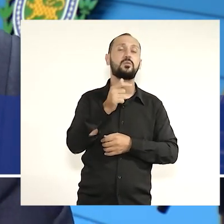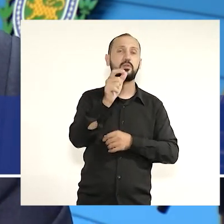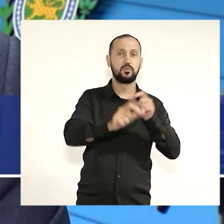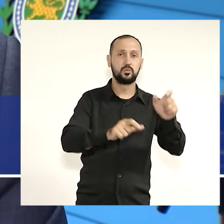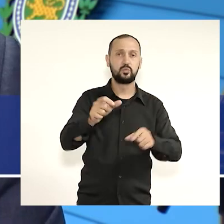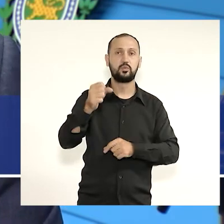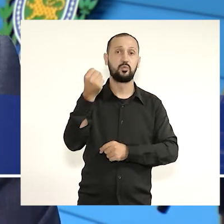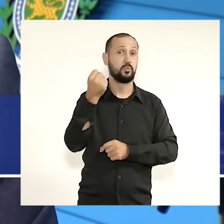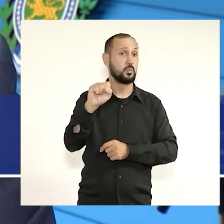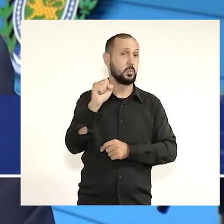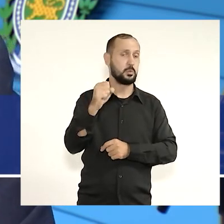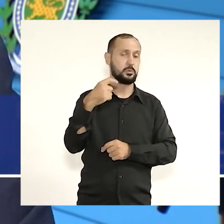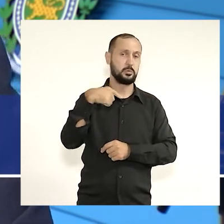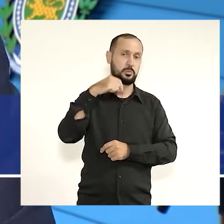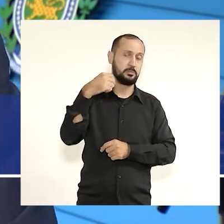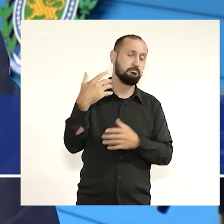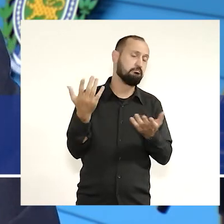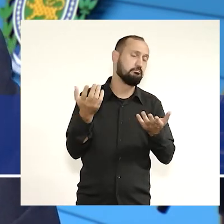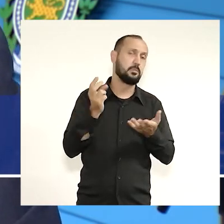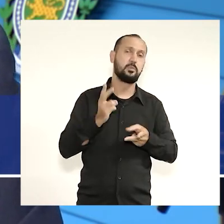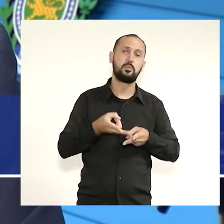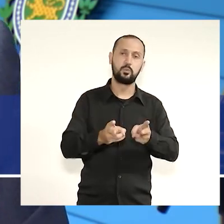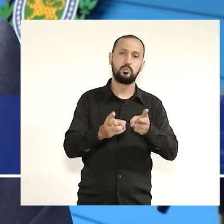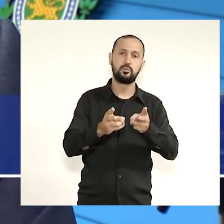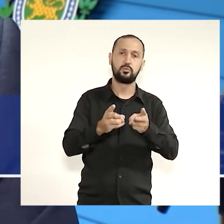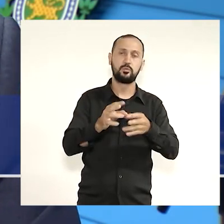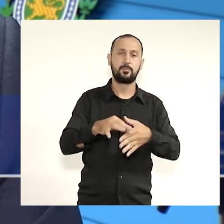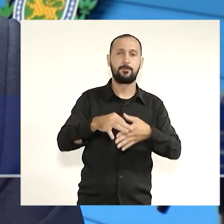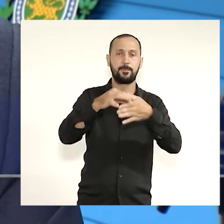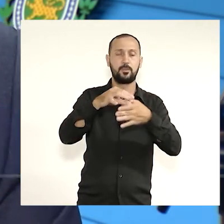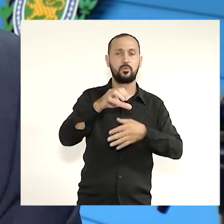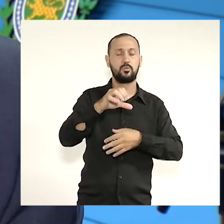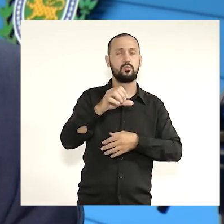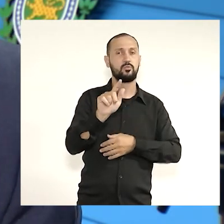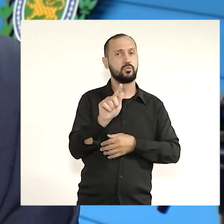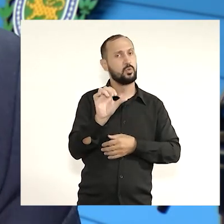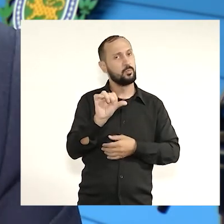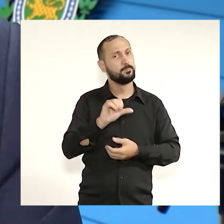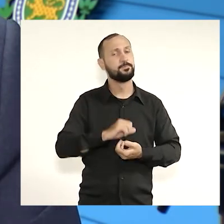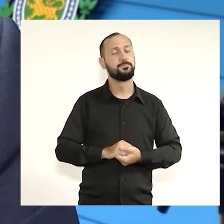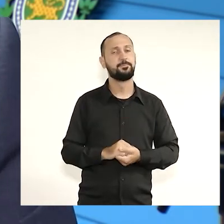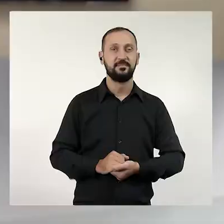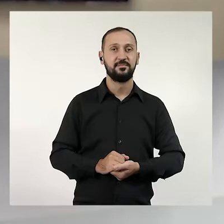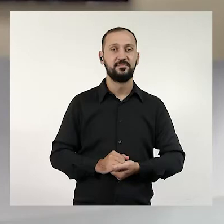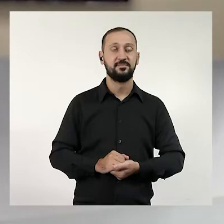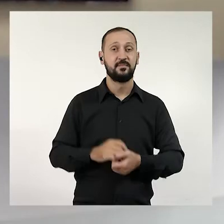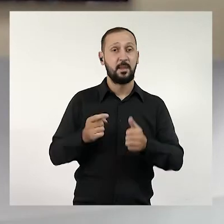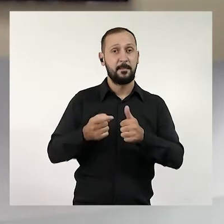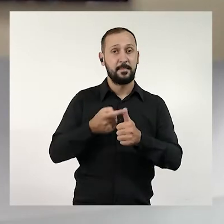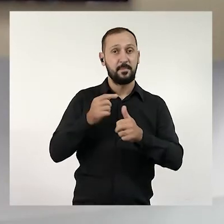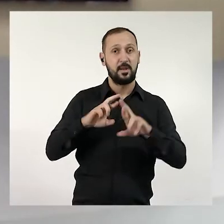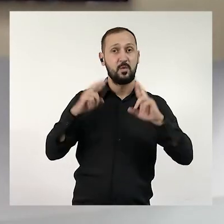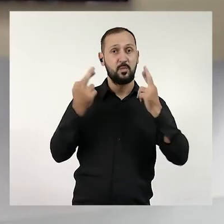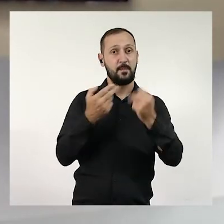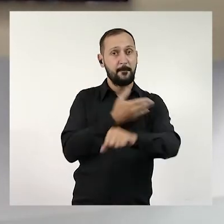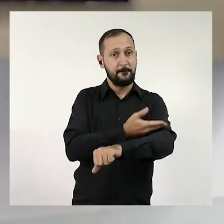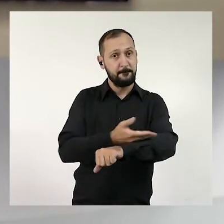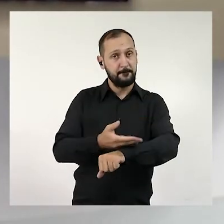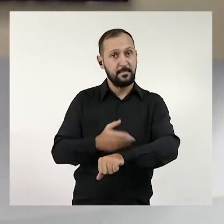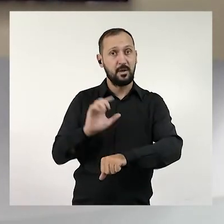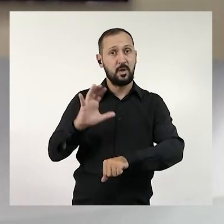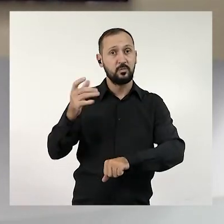dos outros 8 parlamentares, de continuar na liderança do G9. Já a primeira